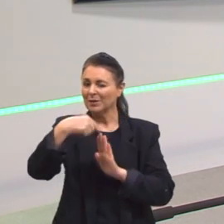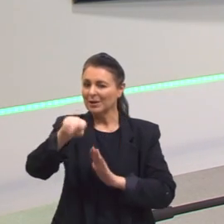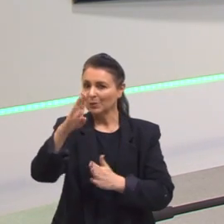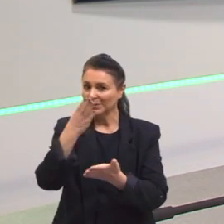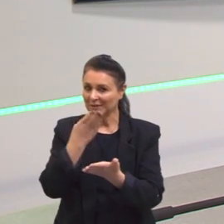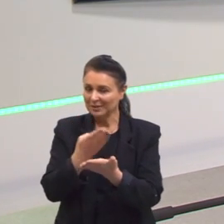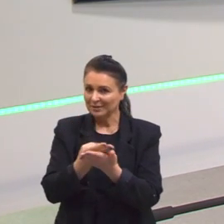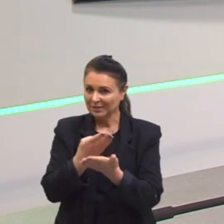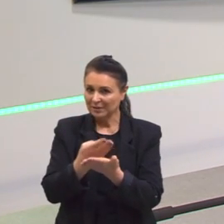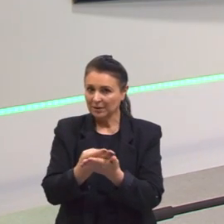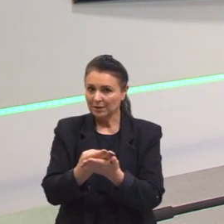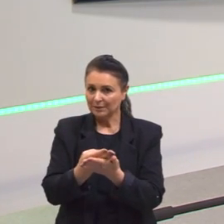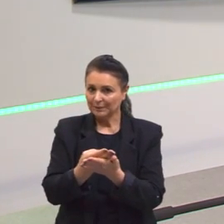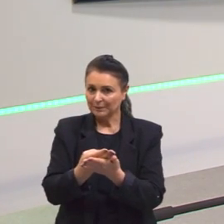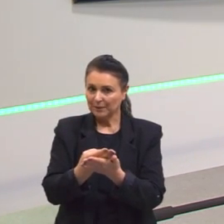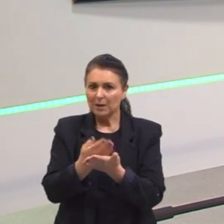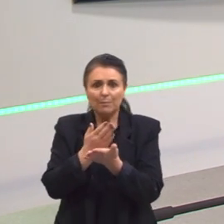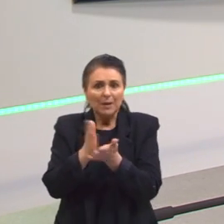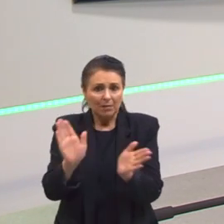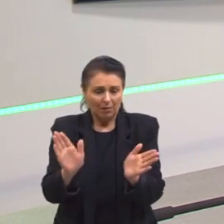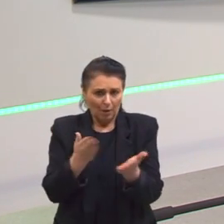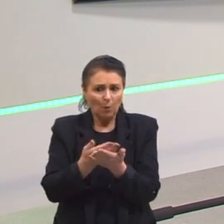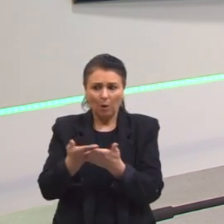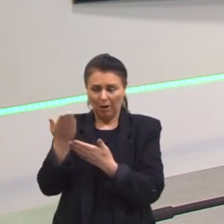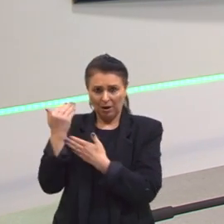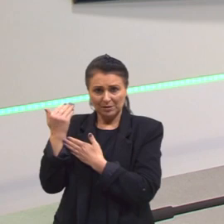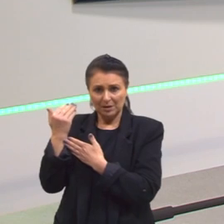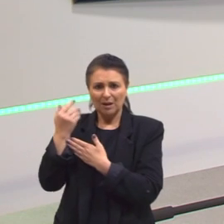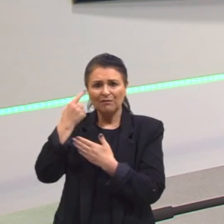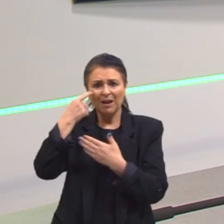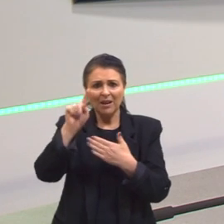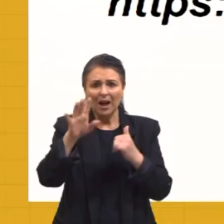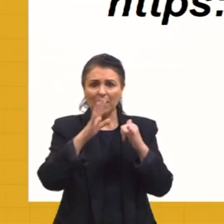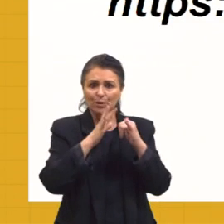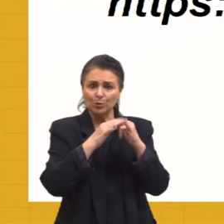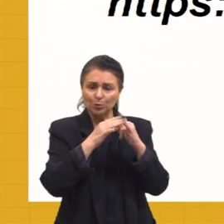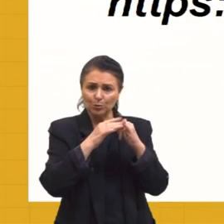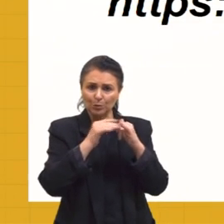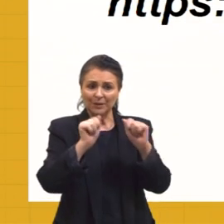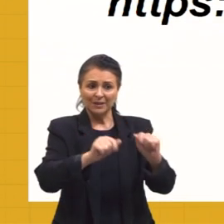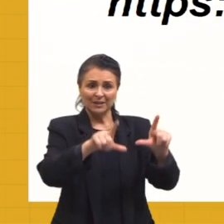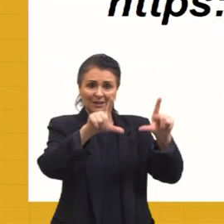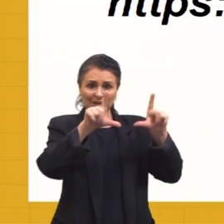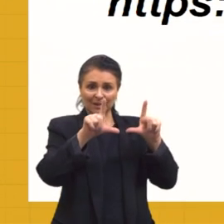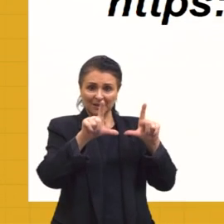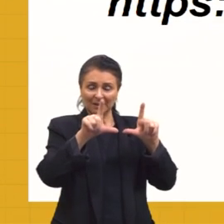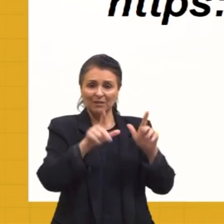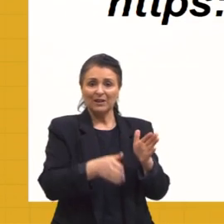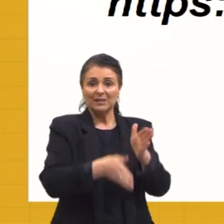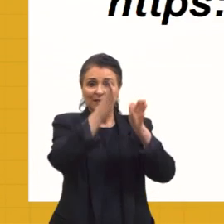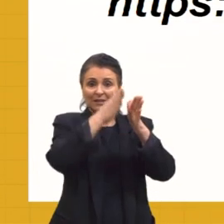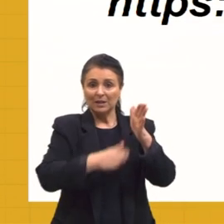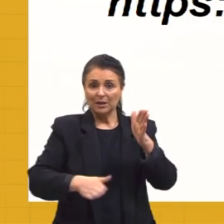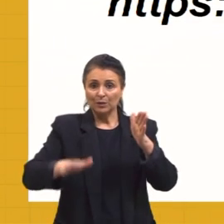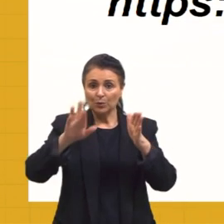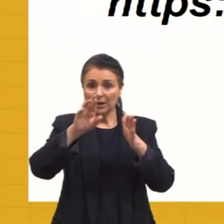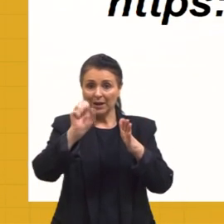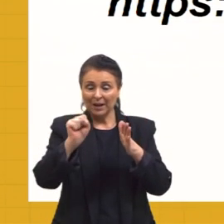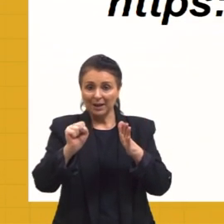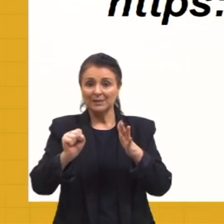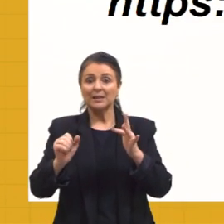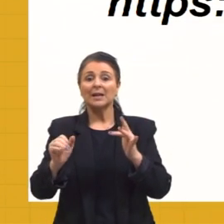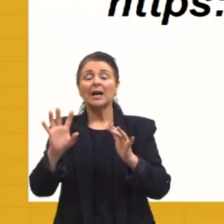aulas não perde se tu perdeu as aulas anteriores está lá no canal TV Seduc RS no YouTube segue no